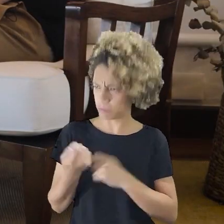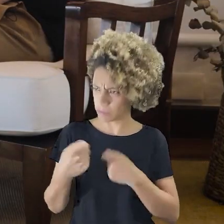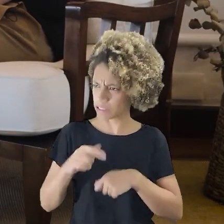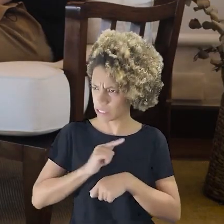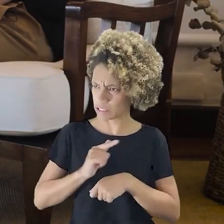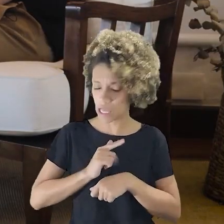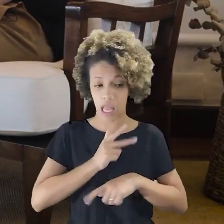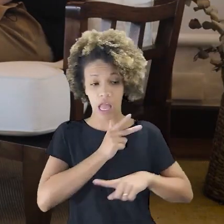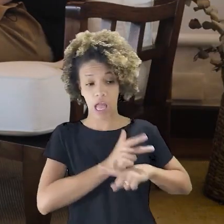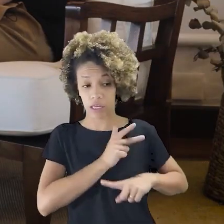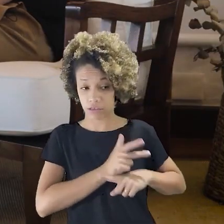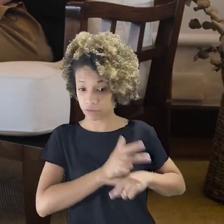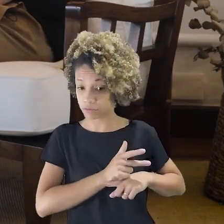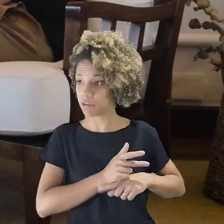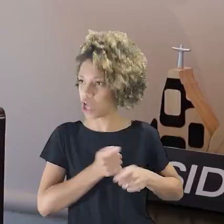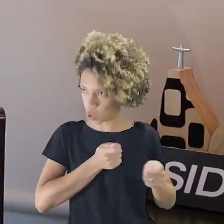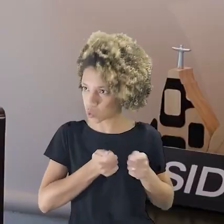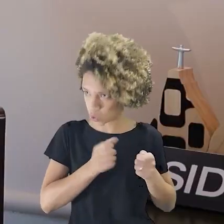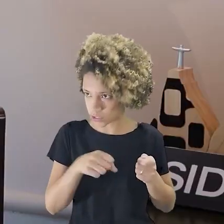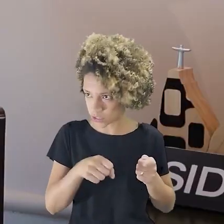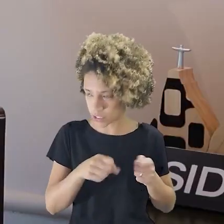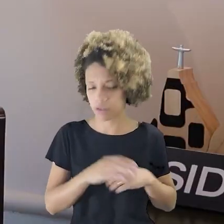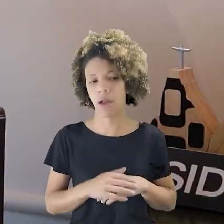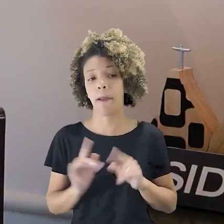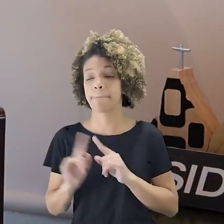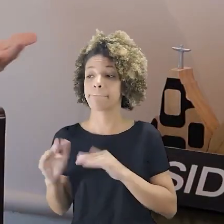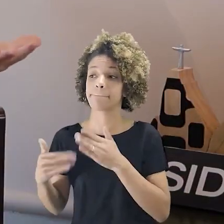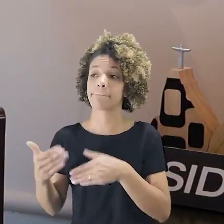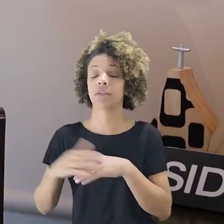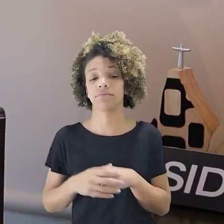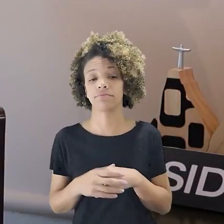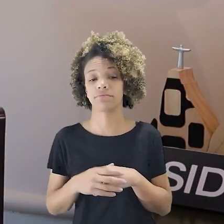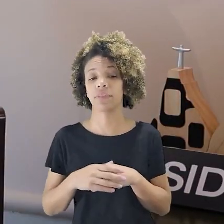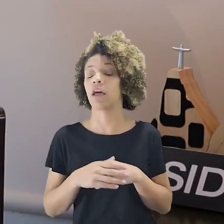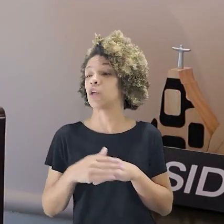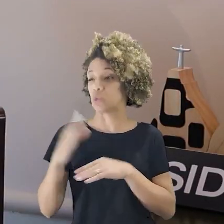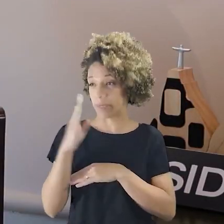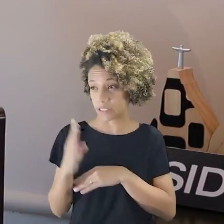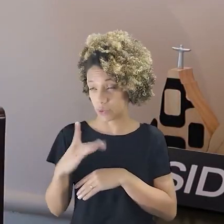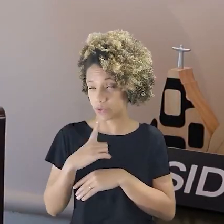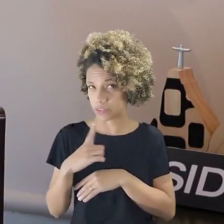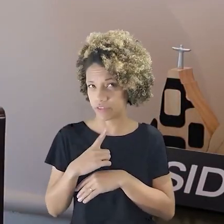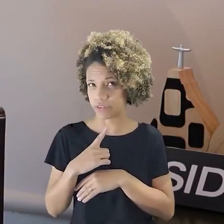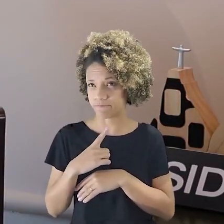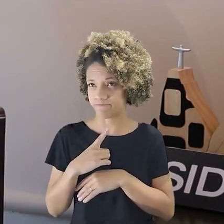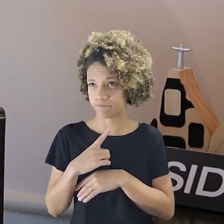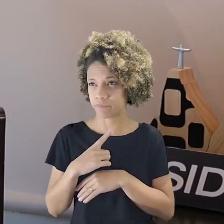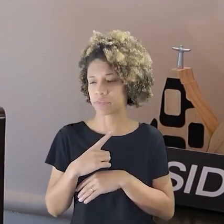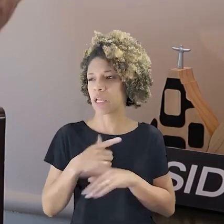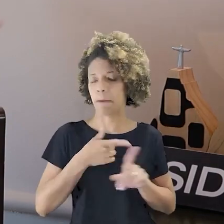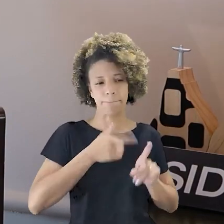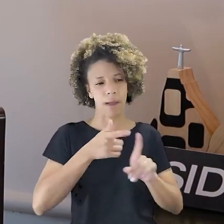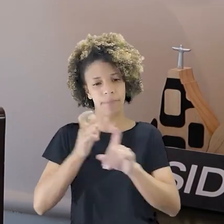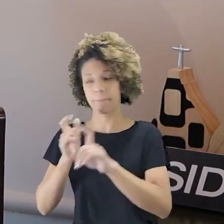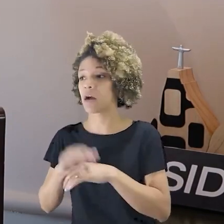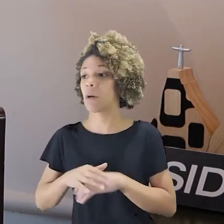que ter. A câmera é controle, sim. E ao longo das últimas décadas no Brasil, tivemos muitas